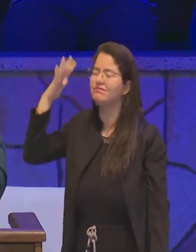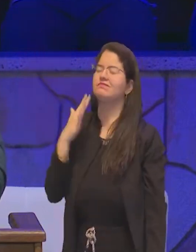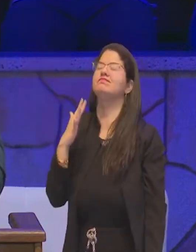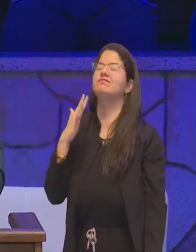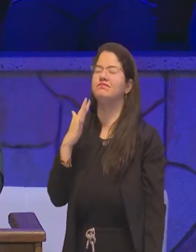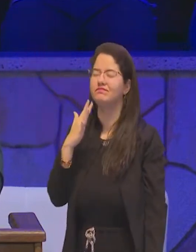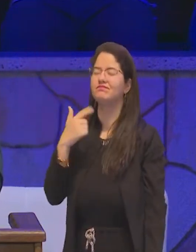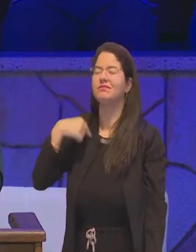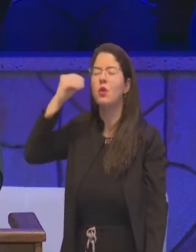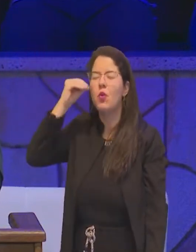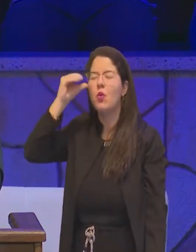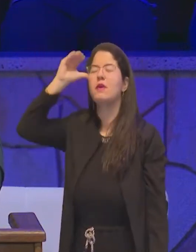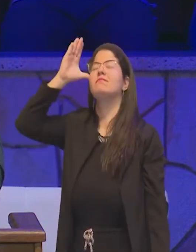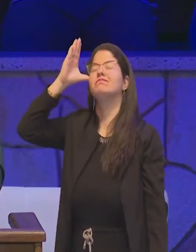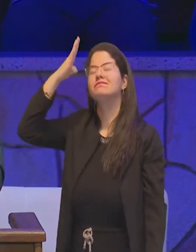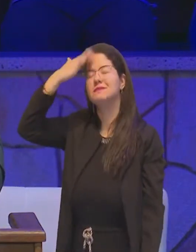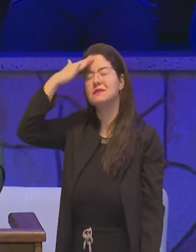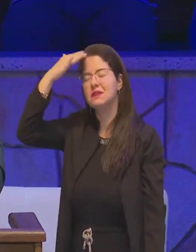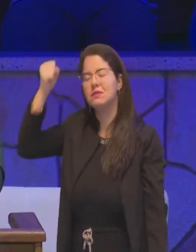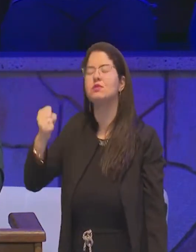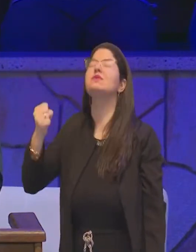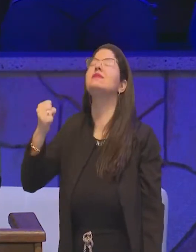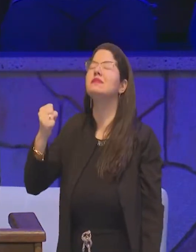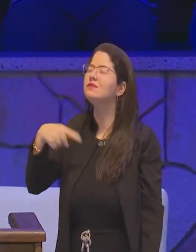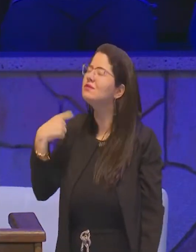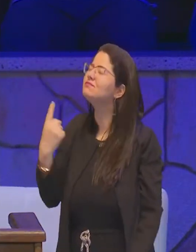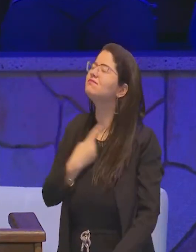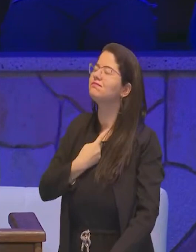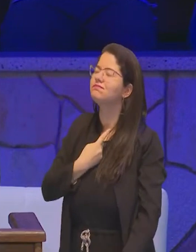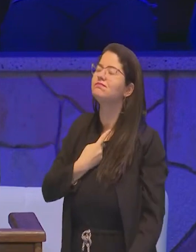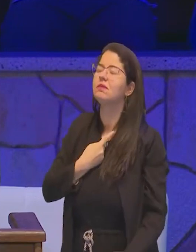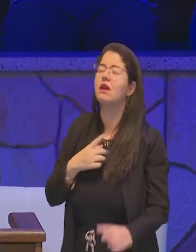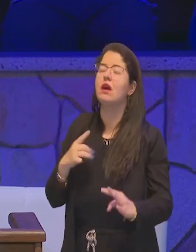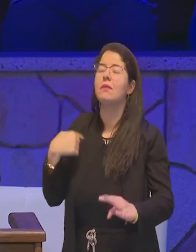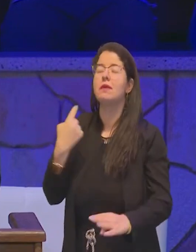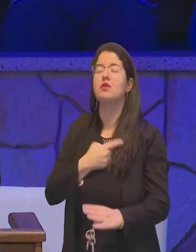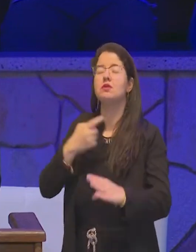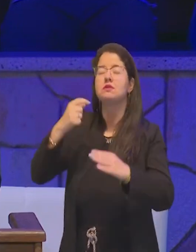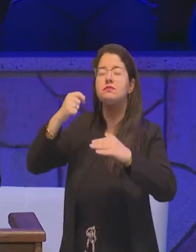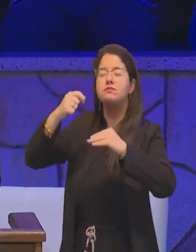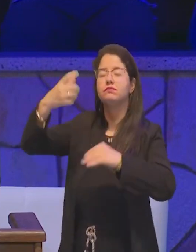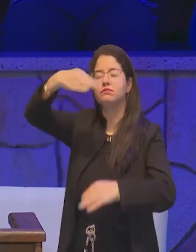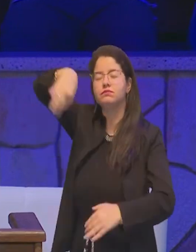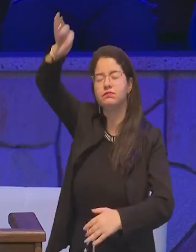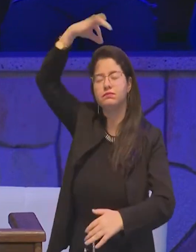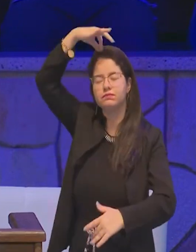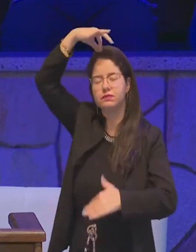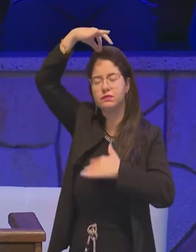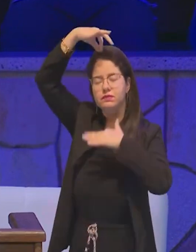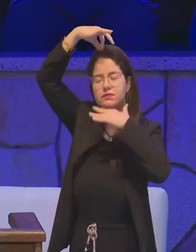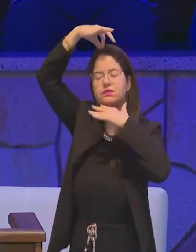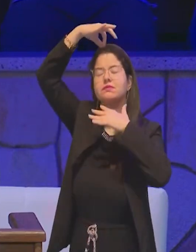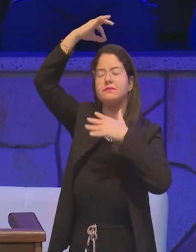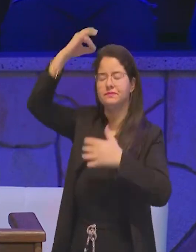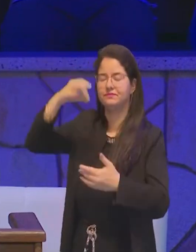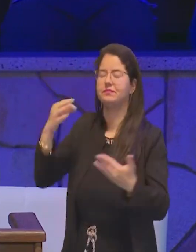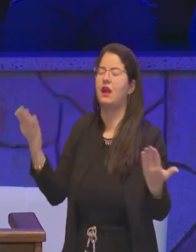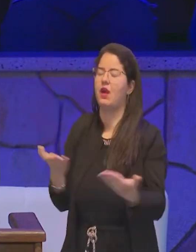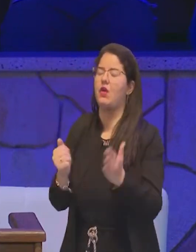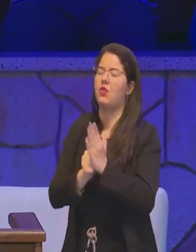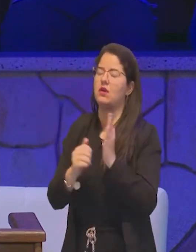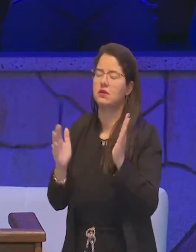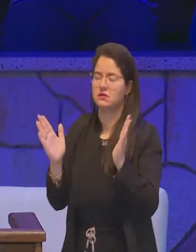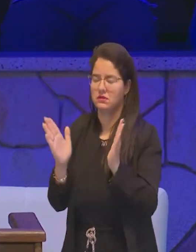nosso entendimento para que sejamos todos nós edificados pela tua palavra. É a oração